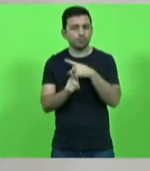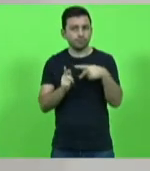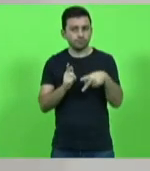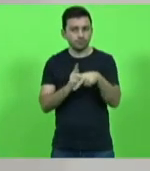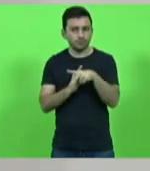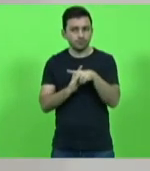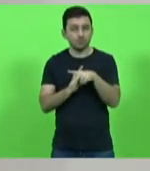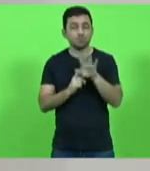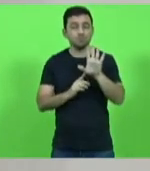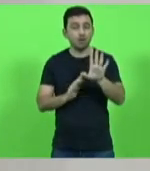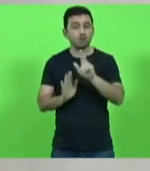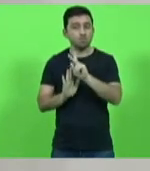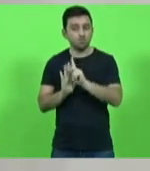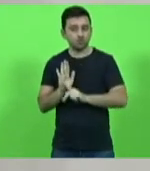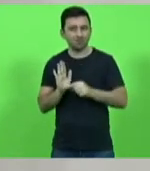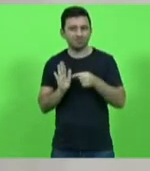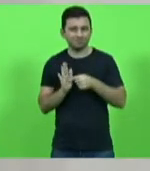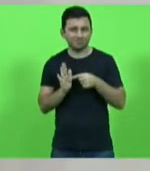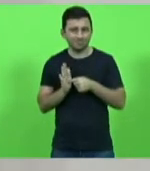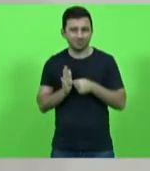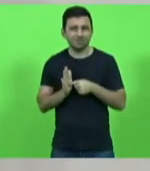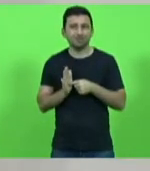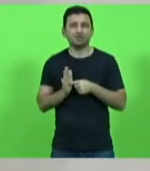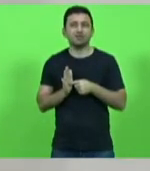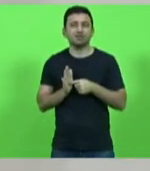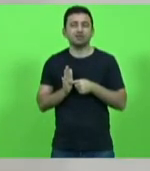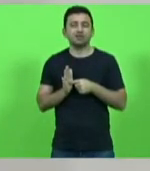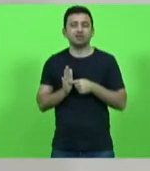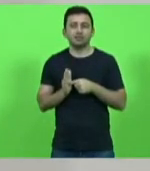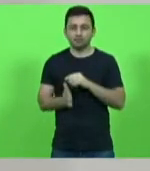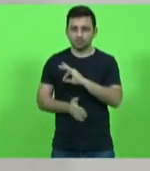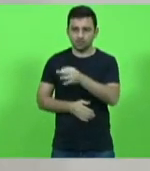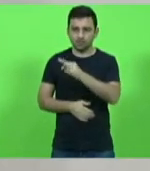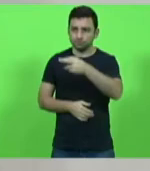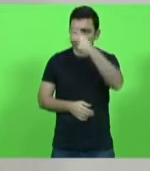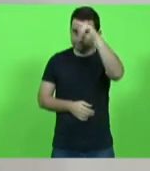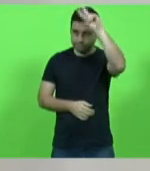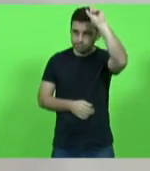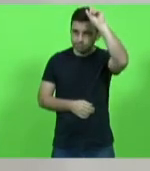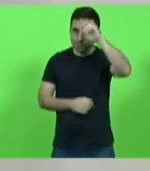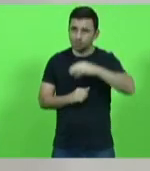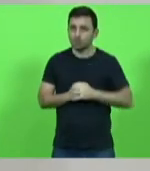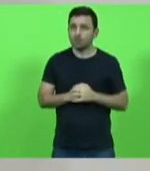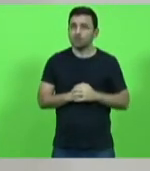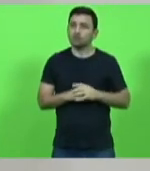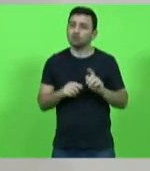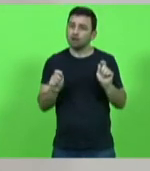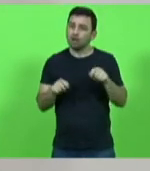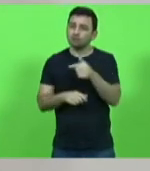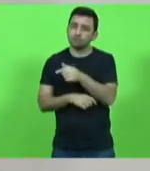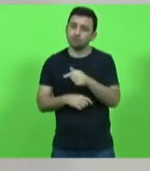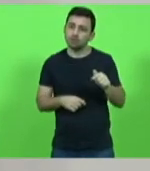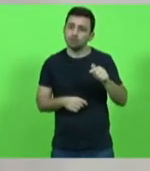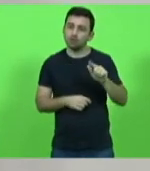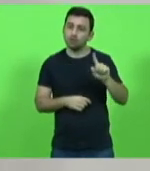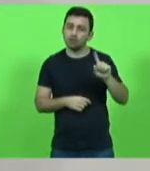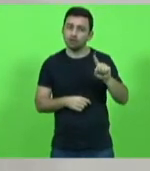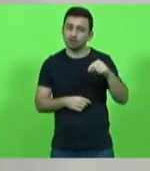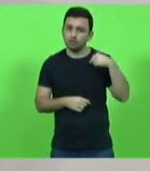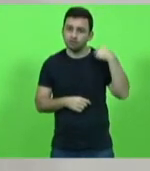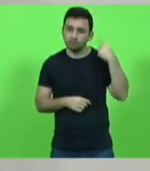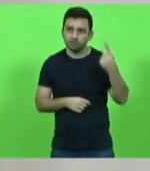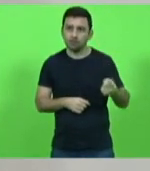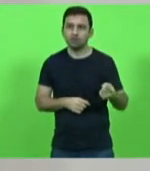que o projeto em si, deputado Caro Preso, venha na semana que vem, já que a Casa Civil ainda